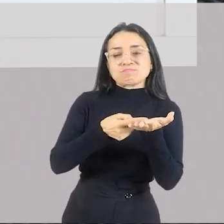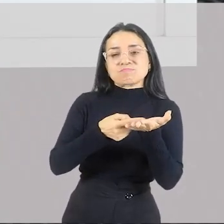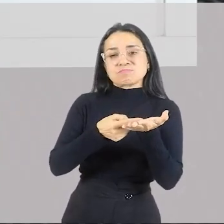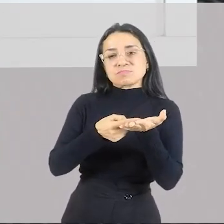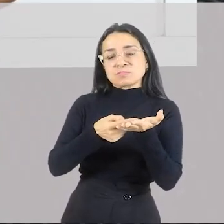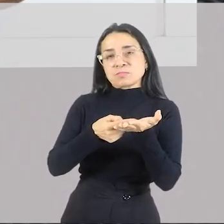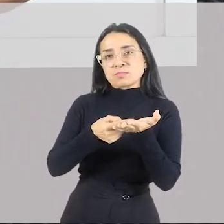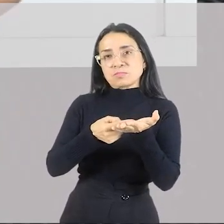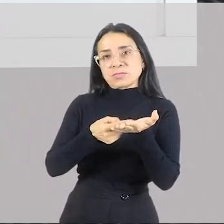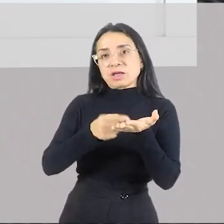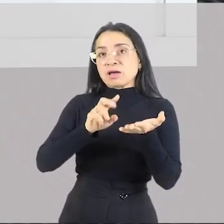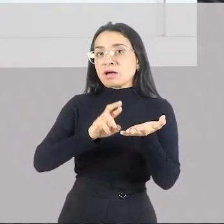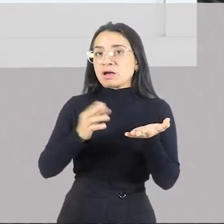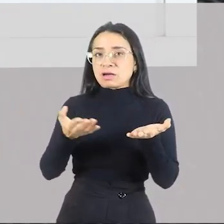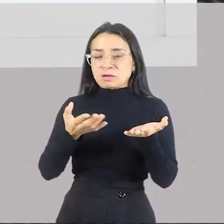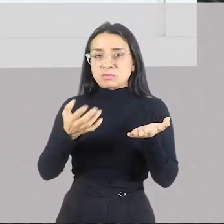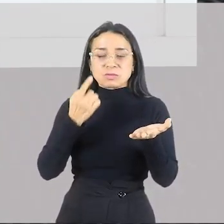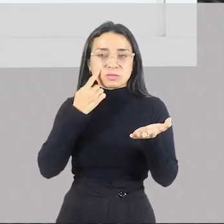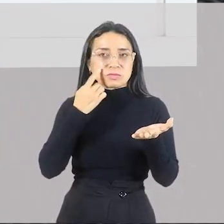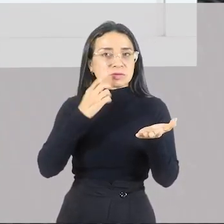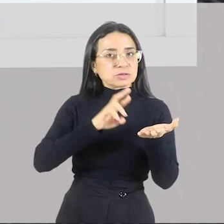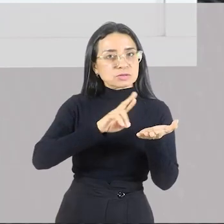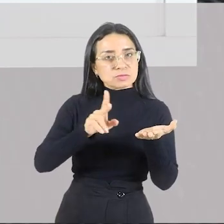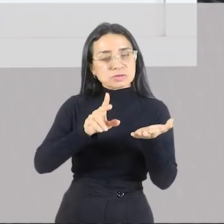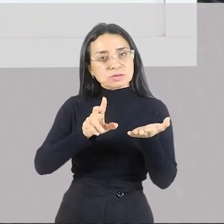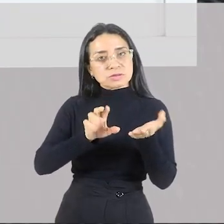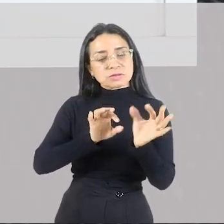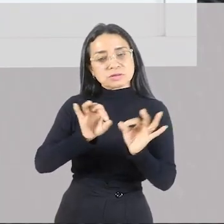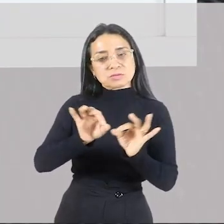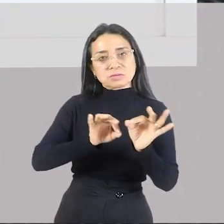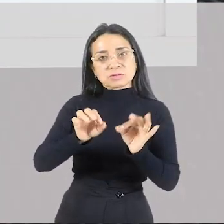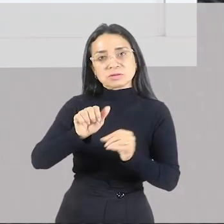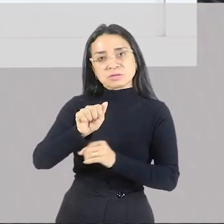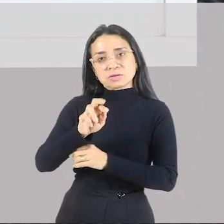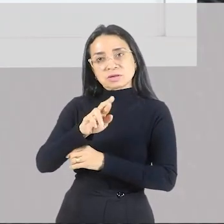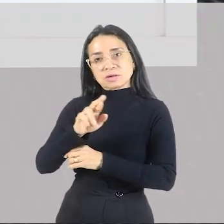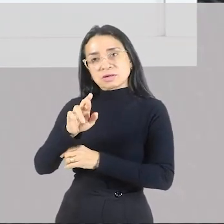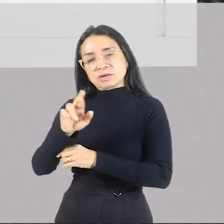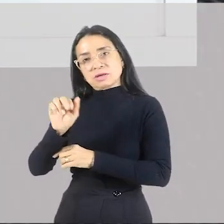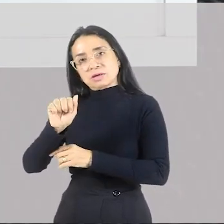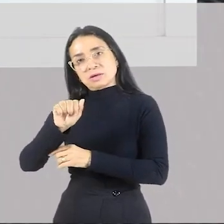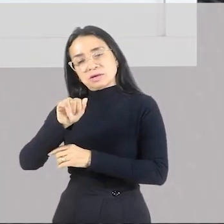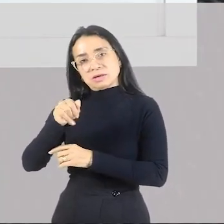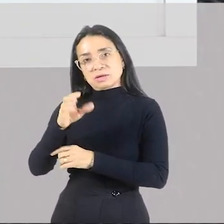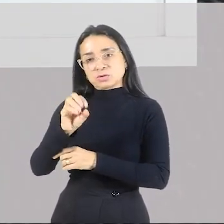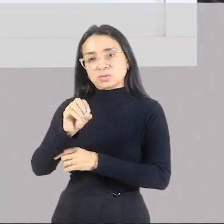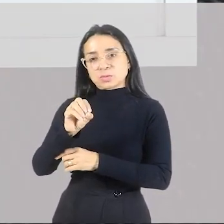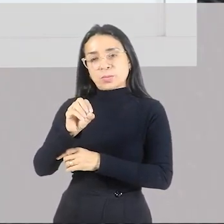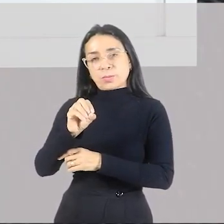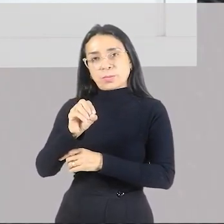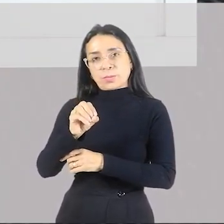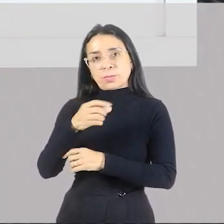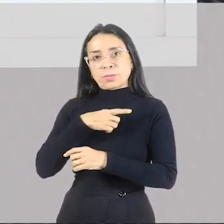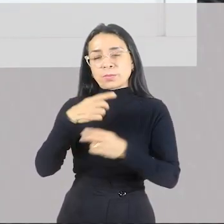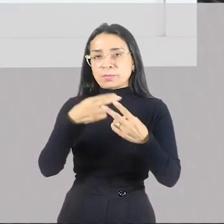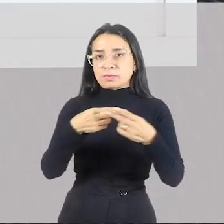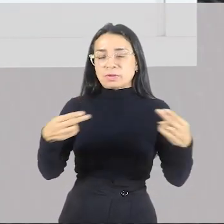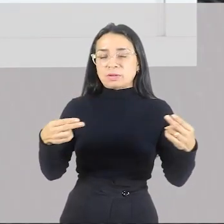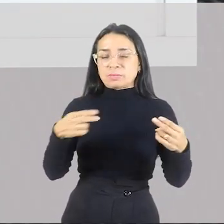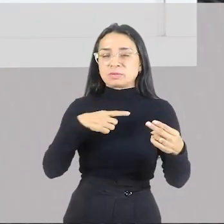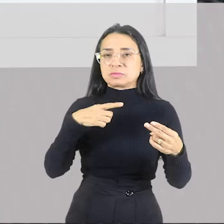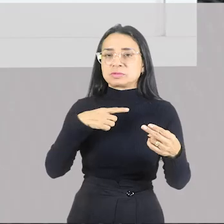relação ao arranjo, tá? Veja aquela situação, você tem 3 elementos para formar grupos de 2. Como eu falei ainda agora, os elementos que você